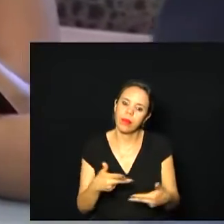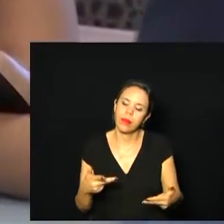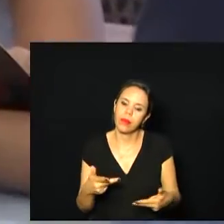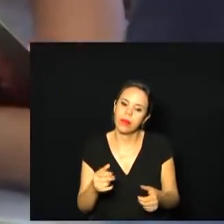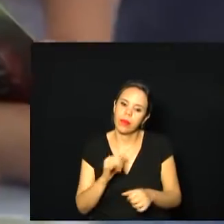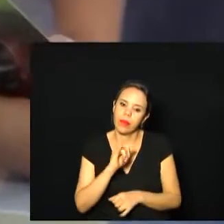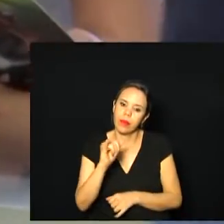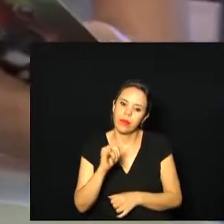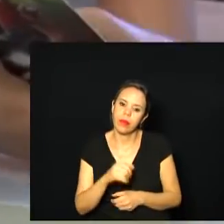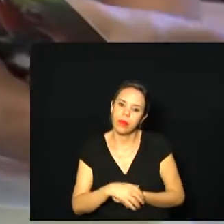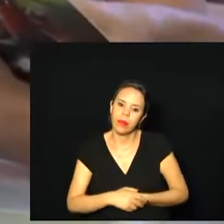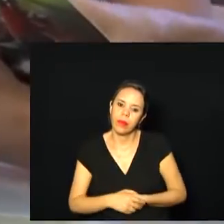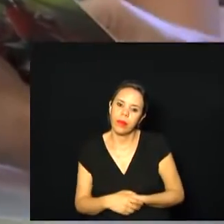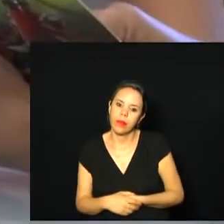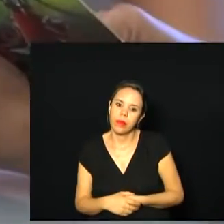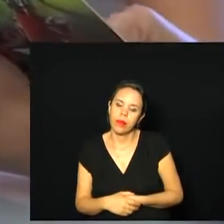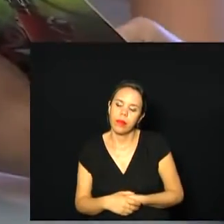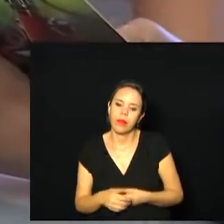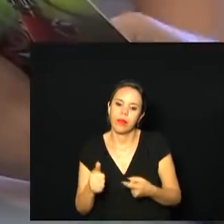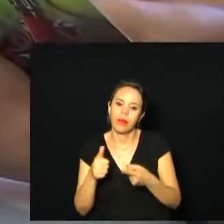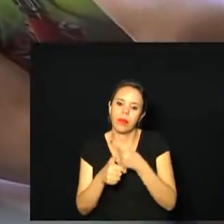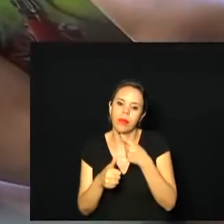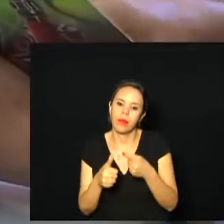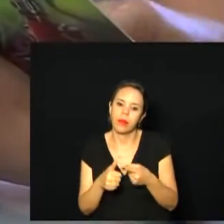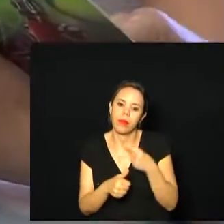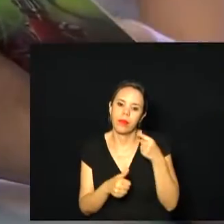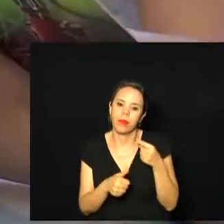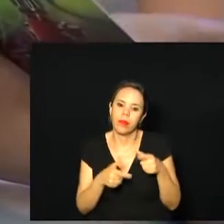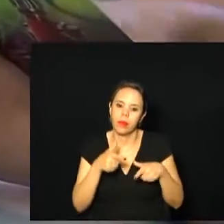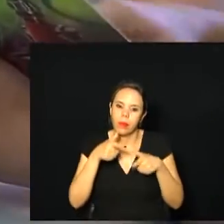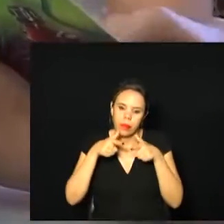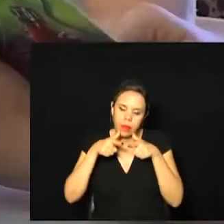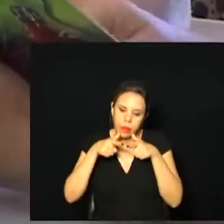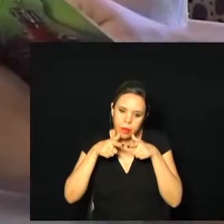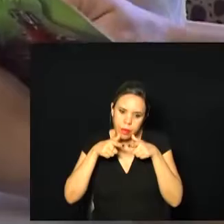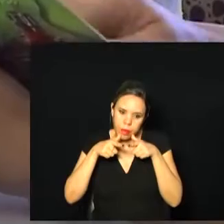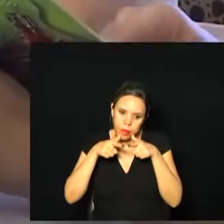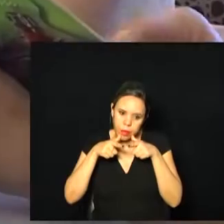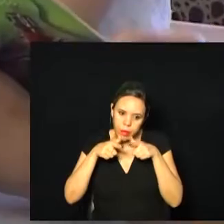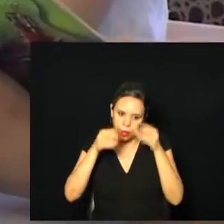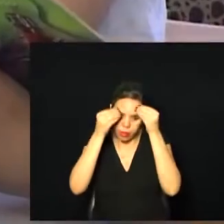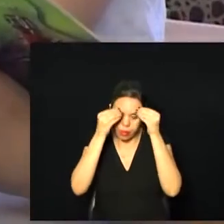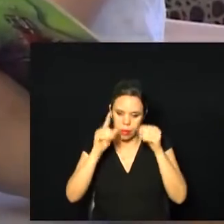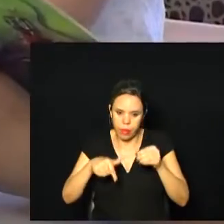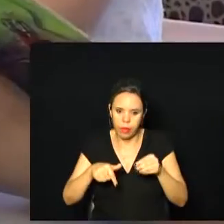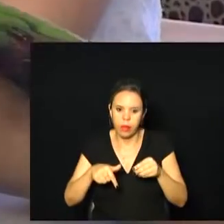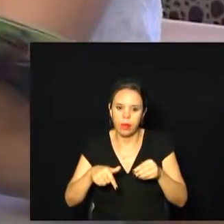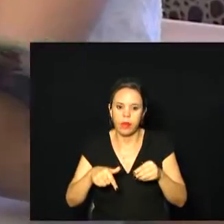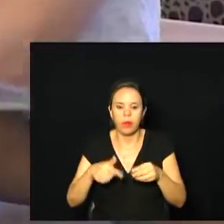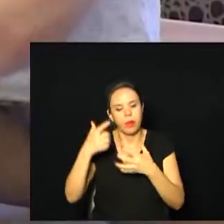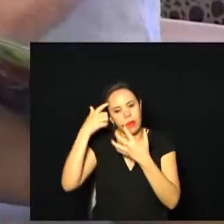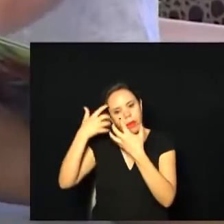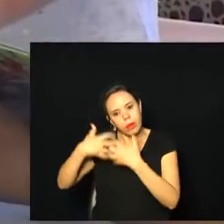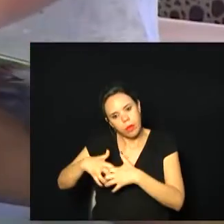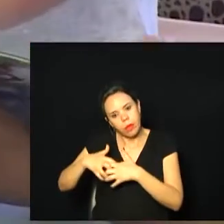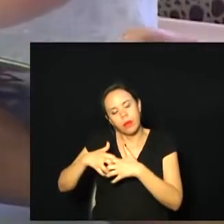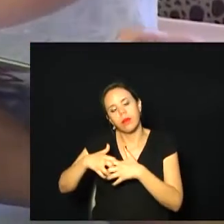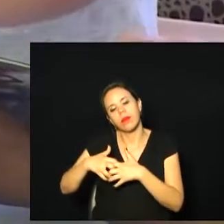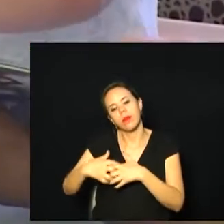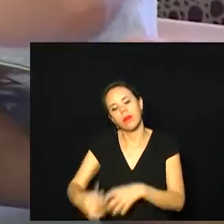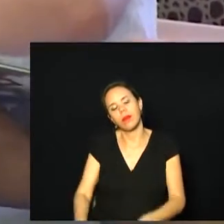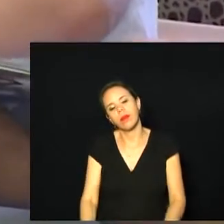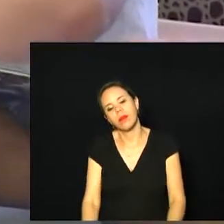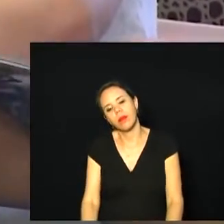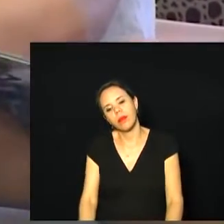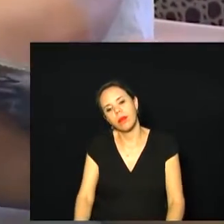pode ressaltar, né? Primeiro, que a língua, é um instrumento do raciocínio, do pensamento.